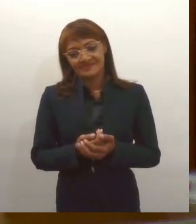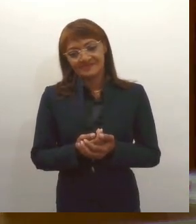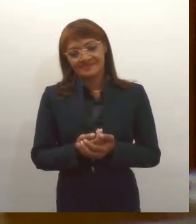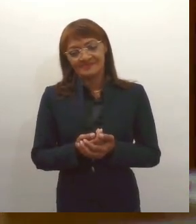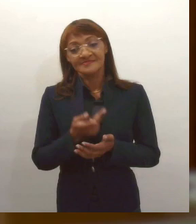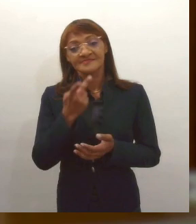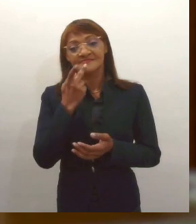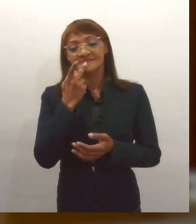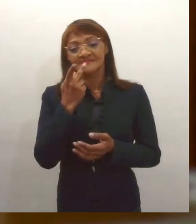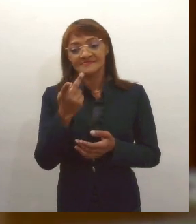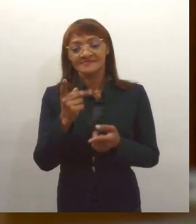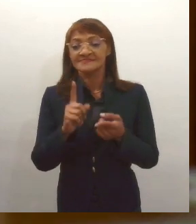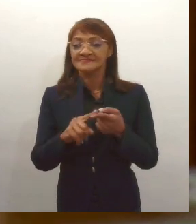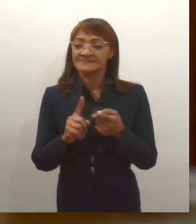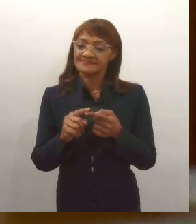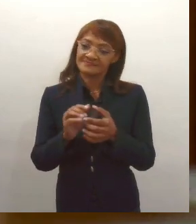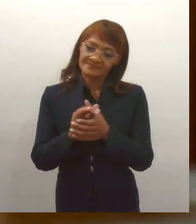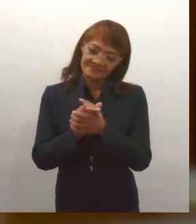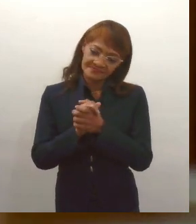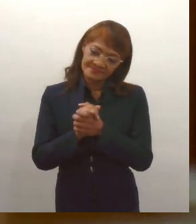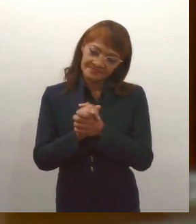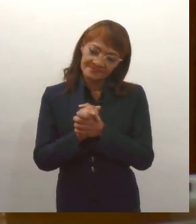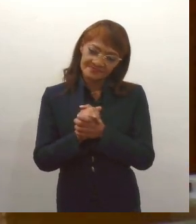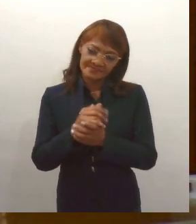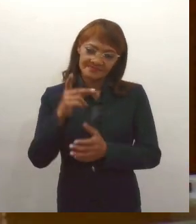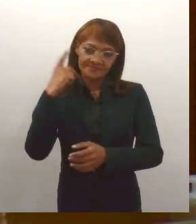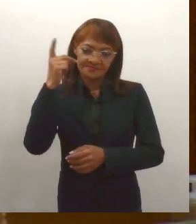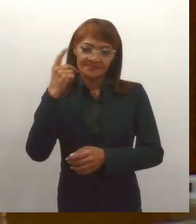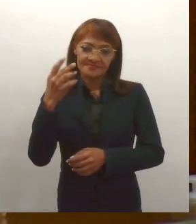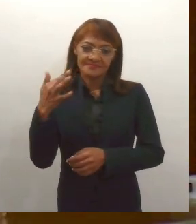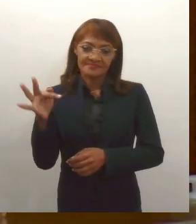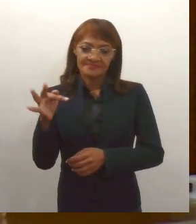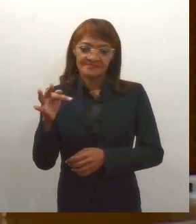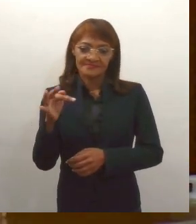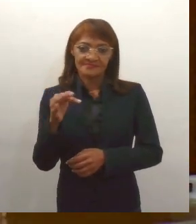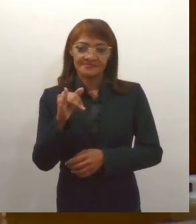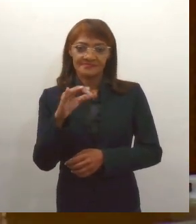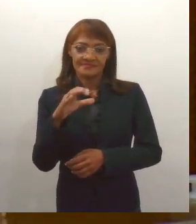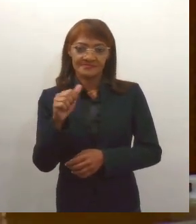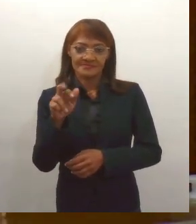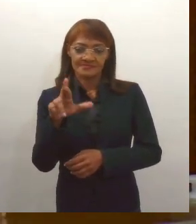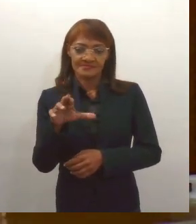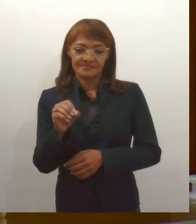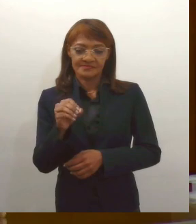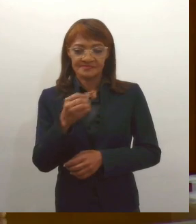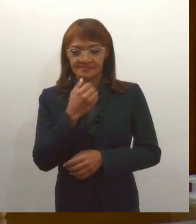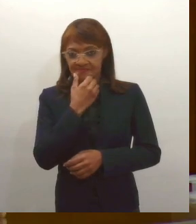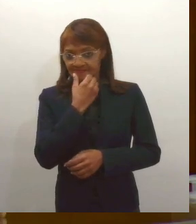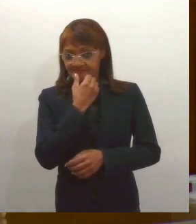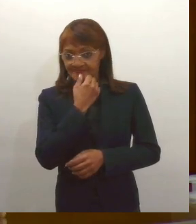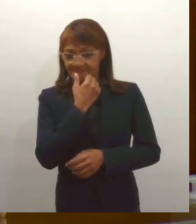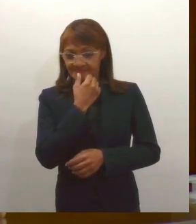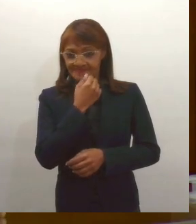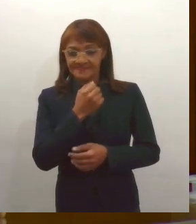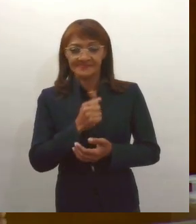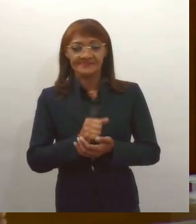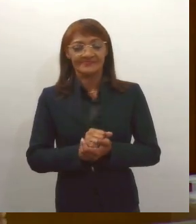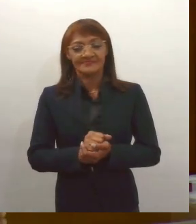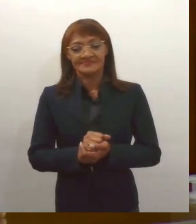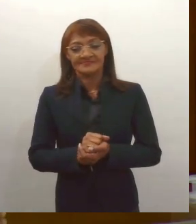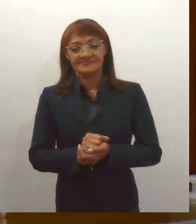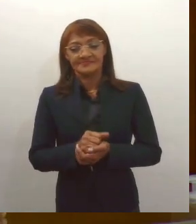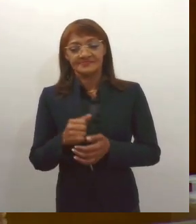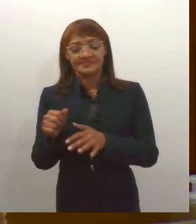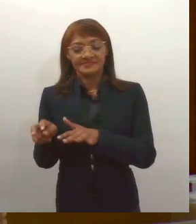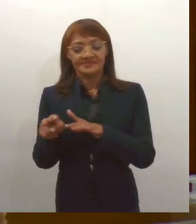Ícaro de Valmir cumprimos uma agenda essa semana em Brasília junto com